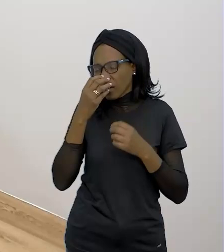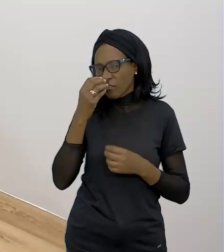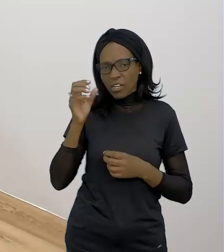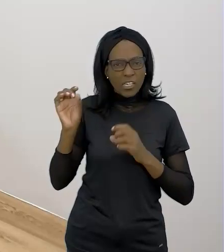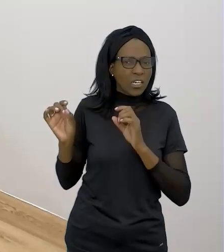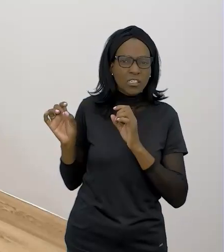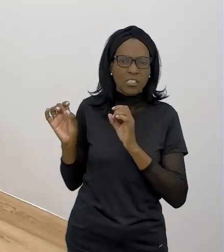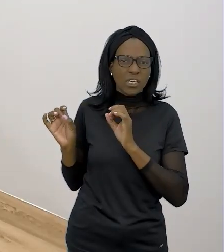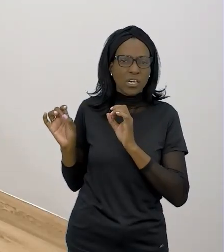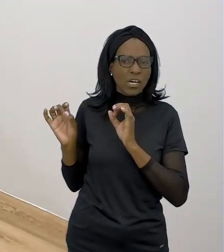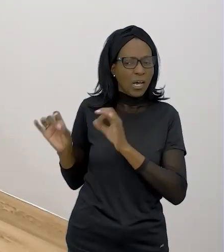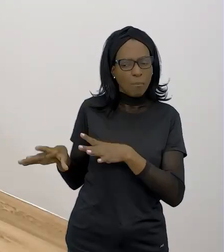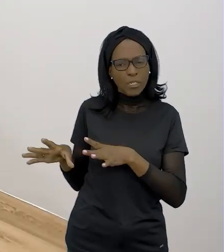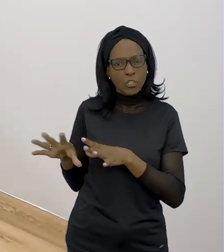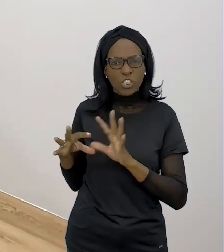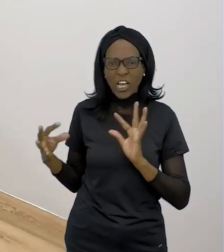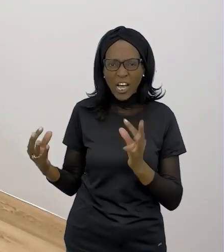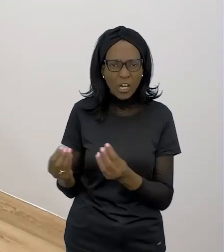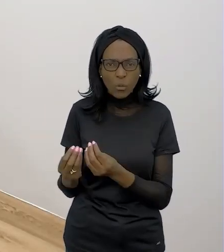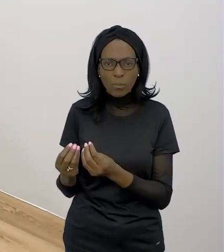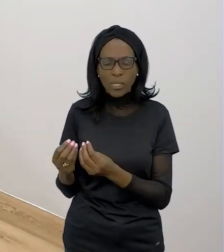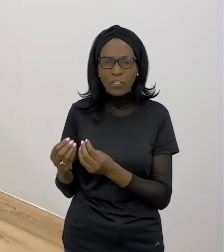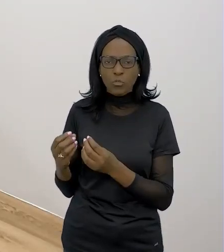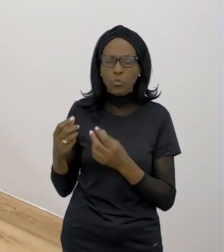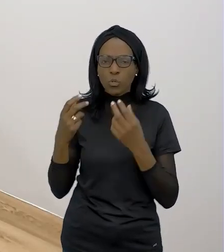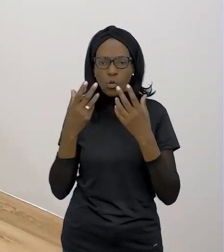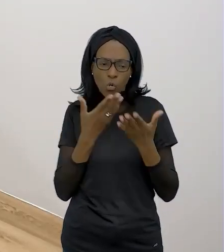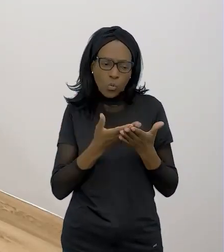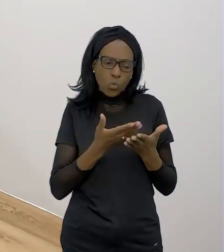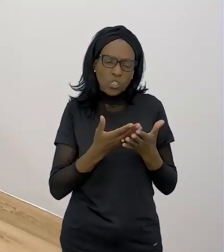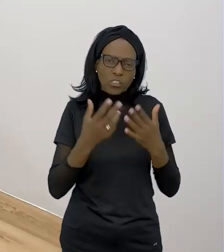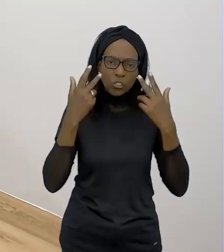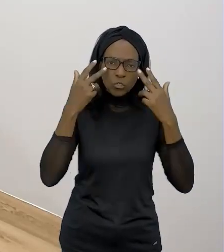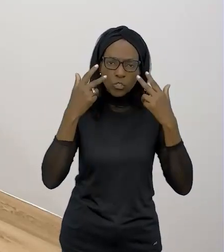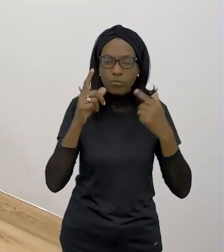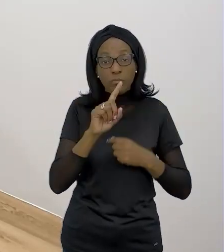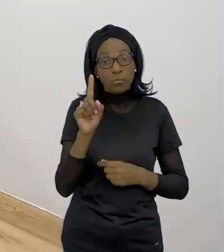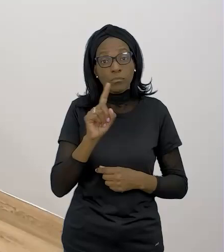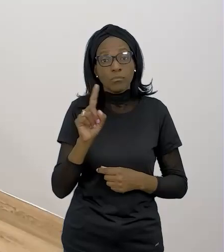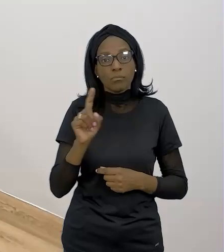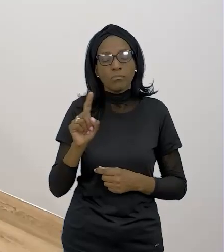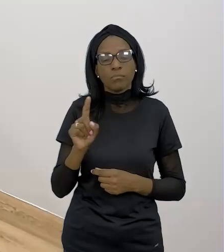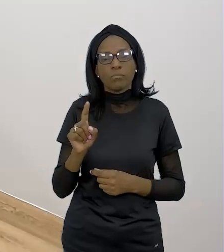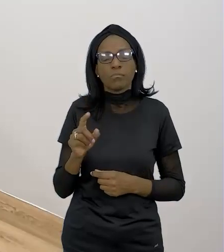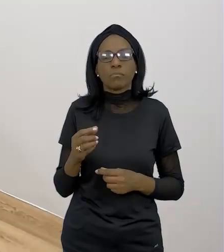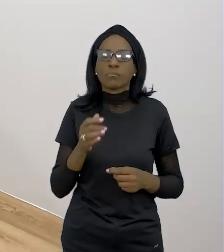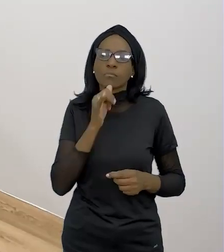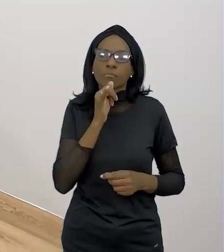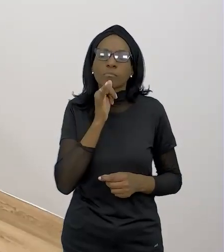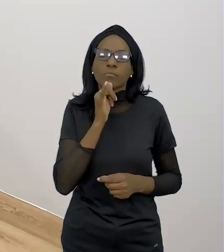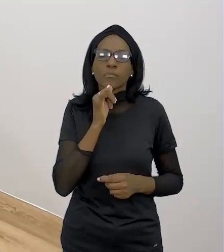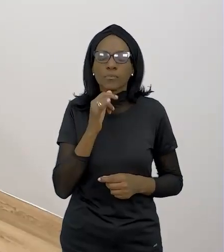do tradicional. De repente, você precisa fazer uma aula explanativa, né? Sim. Por exemplo,